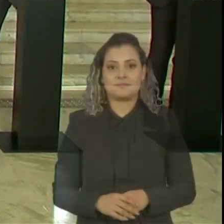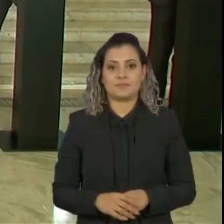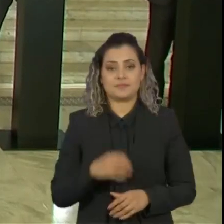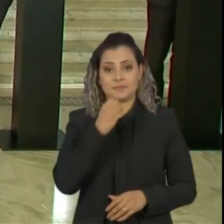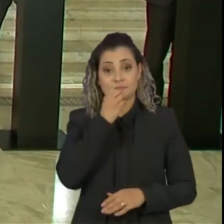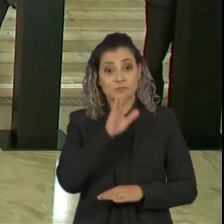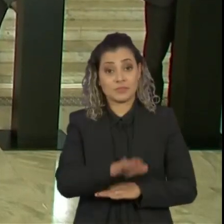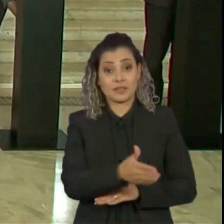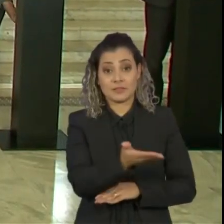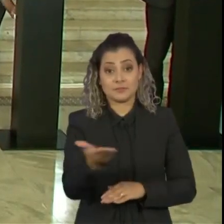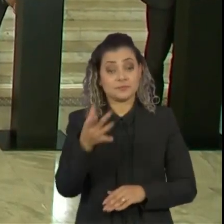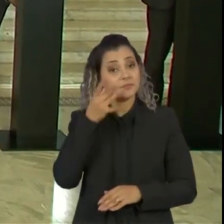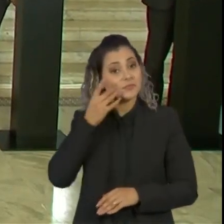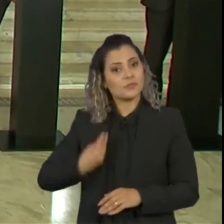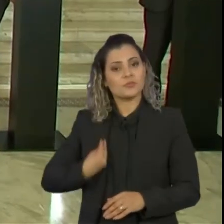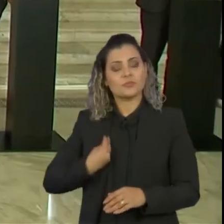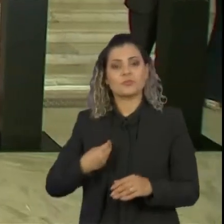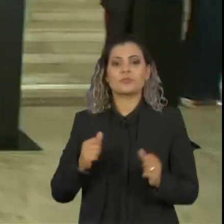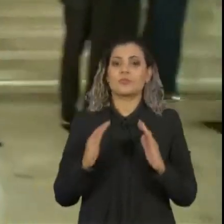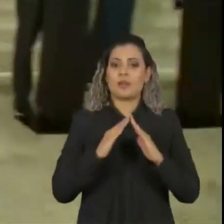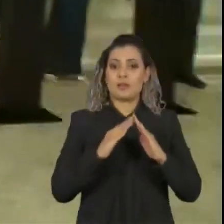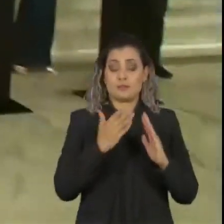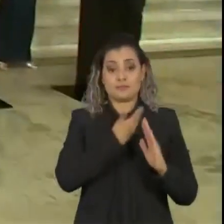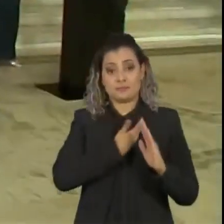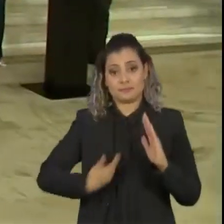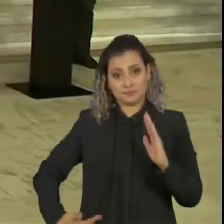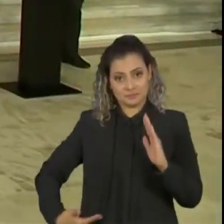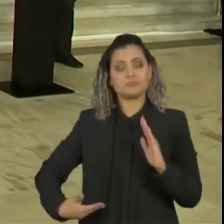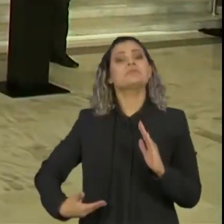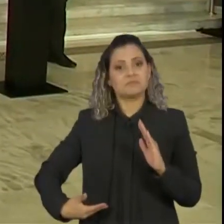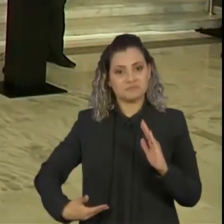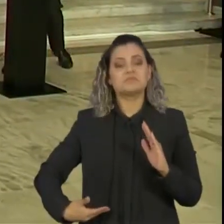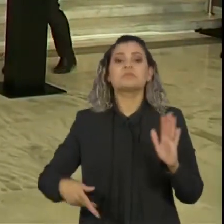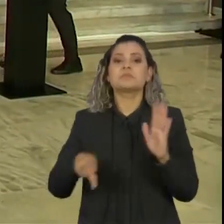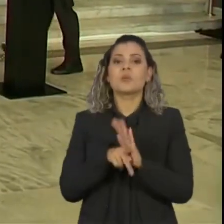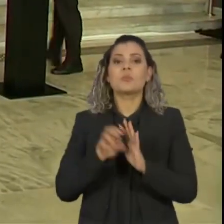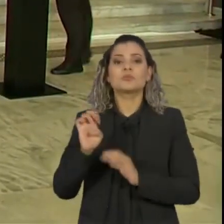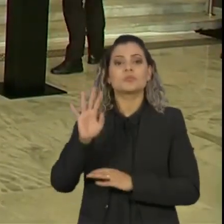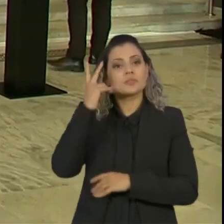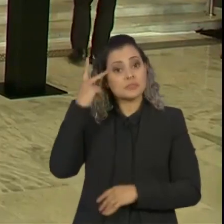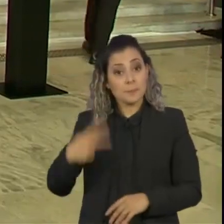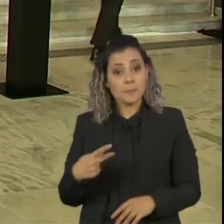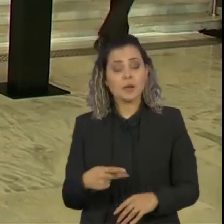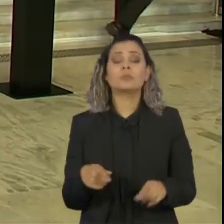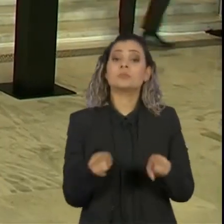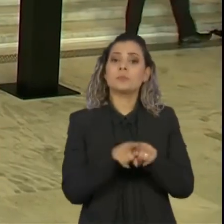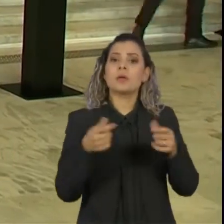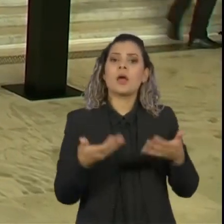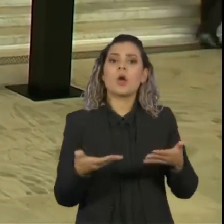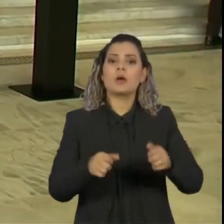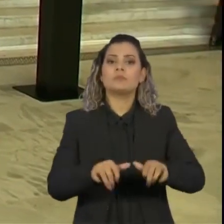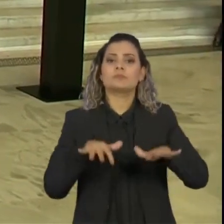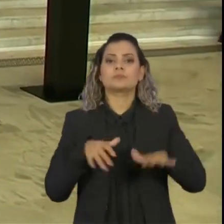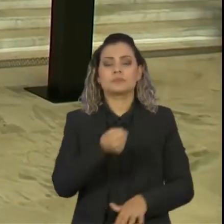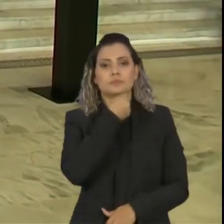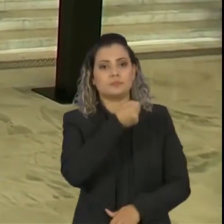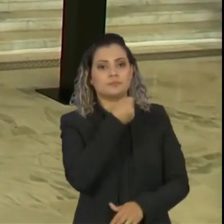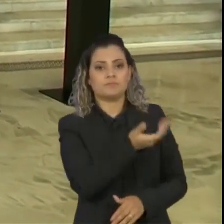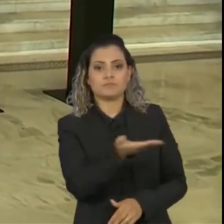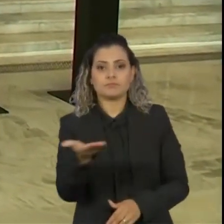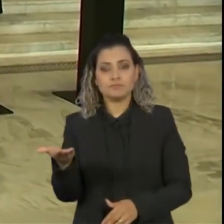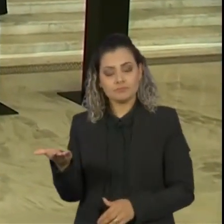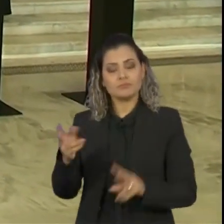Boa tarde, falamos ao vivo do Palácio dos Bandeirantes, sede do governo do estado de São Paulo, para mais uma entrevista